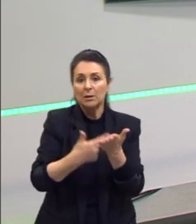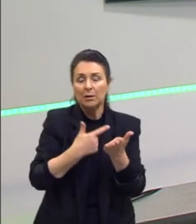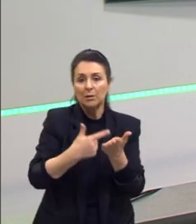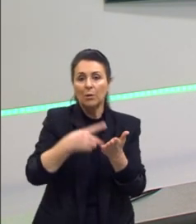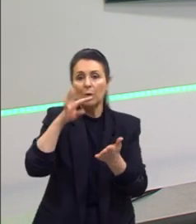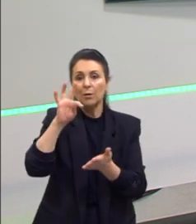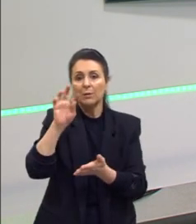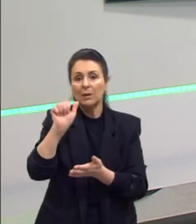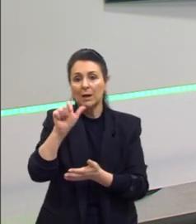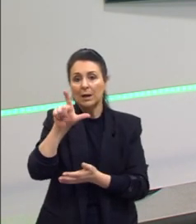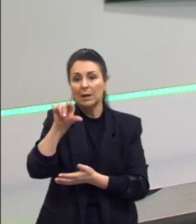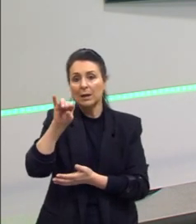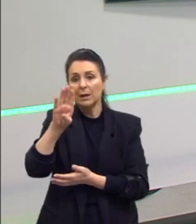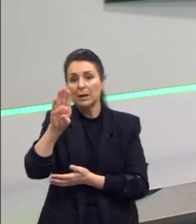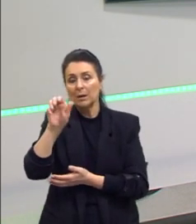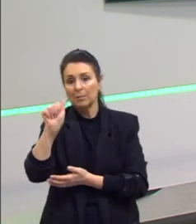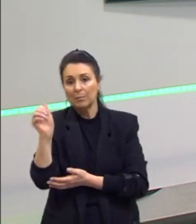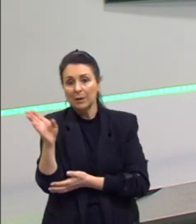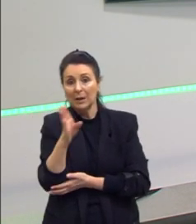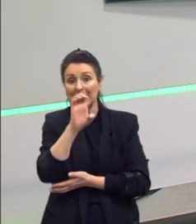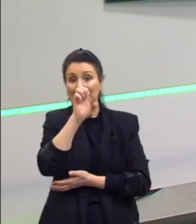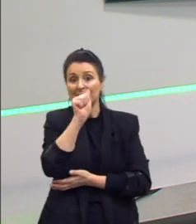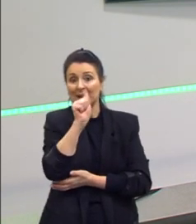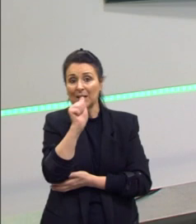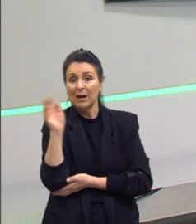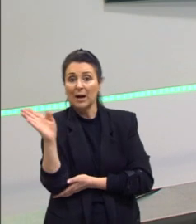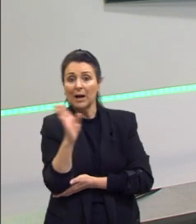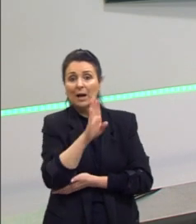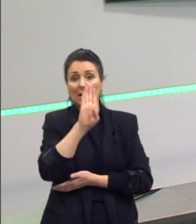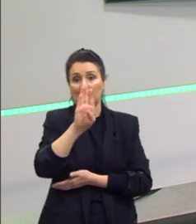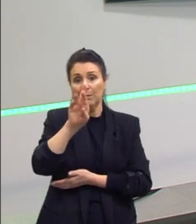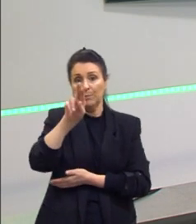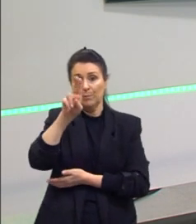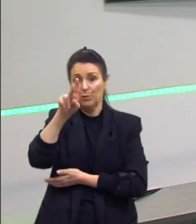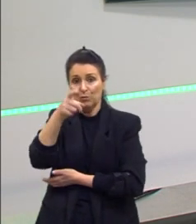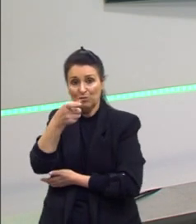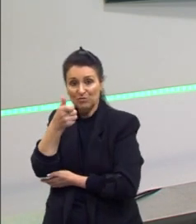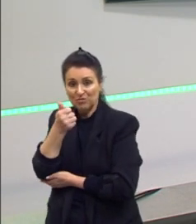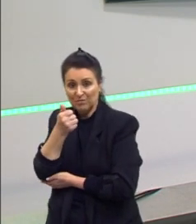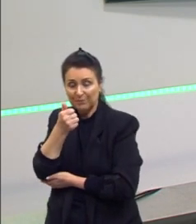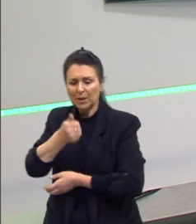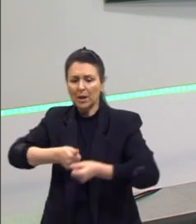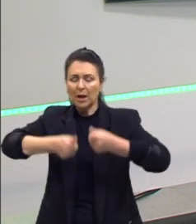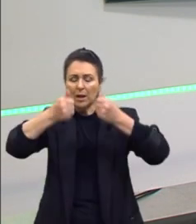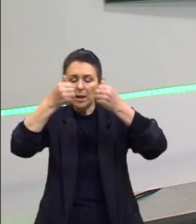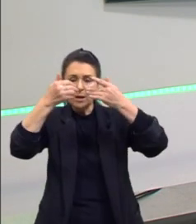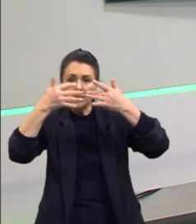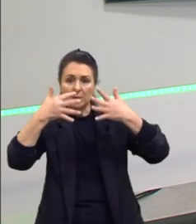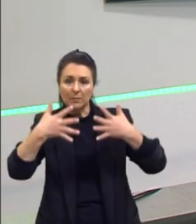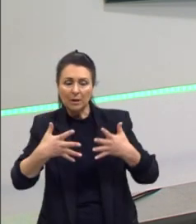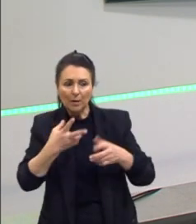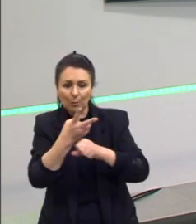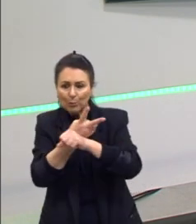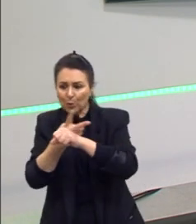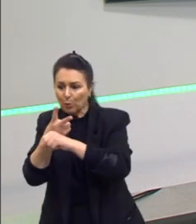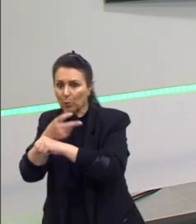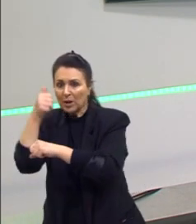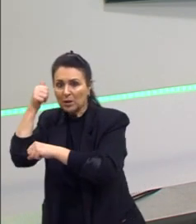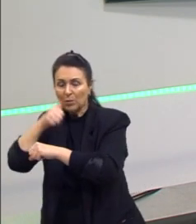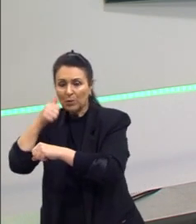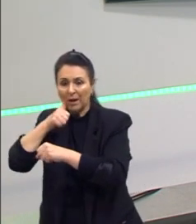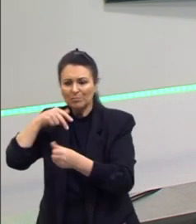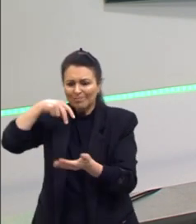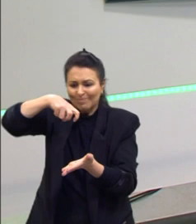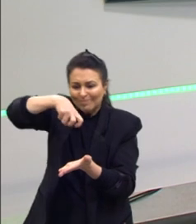calibã e a bruxa da Sílvia Freire ti e ela fala um pouco sobre essa relação entre a caça às bruxas a